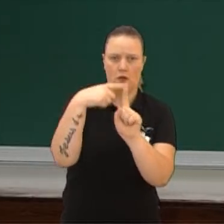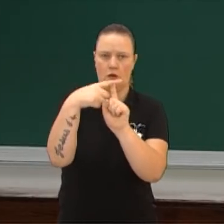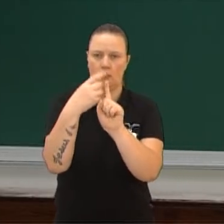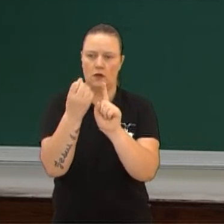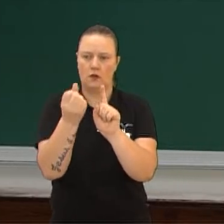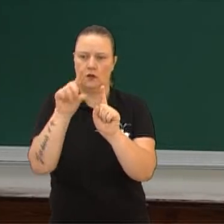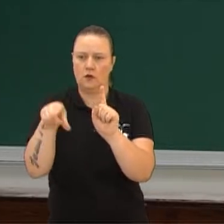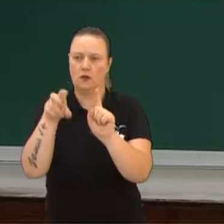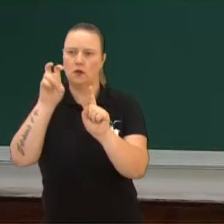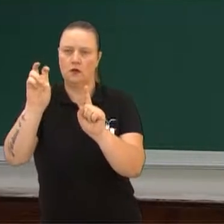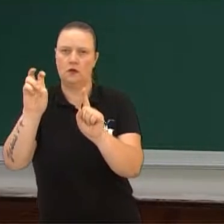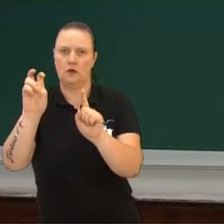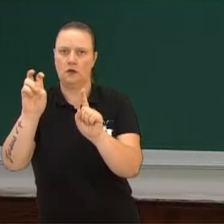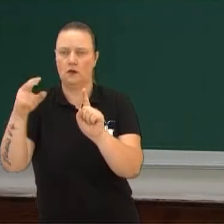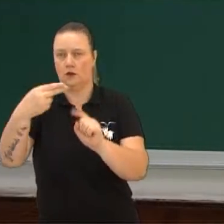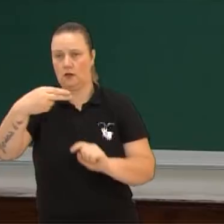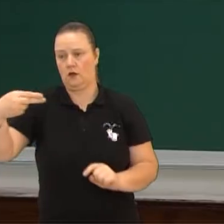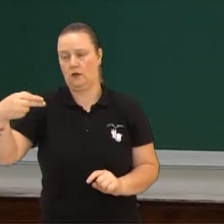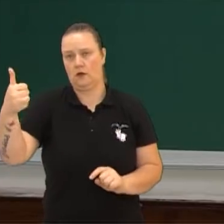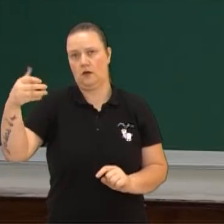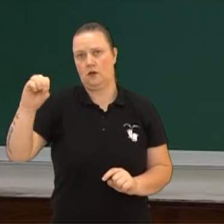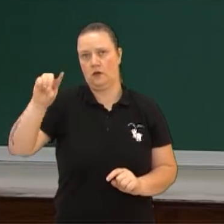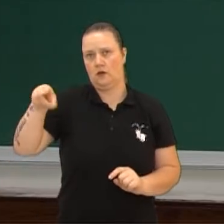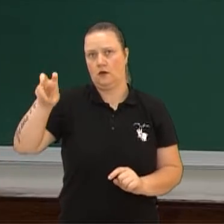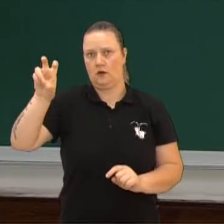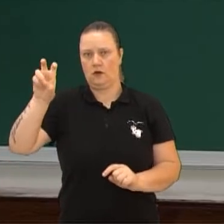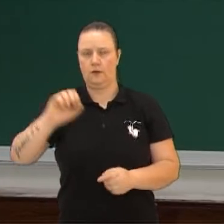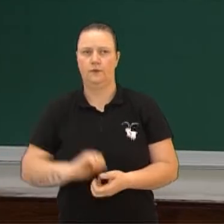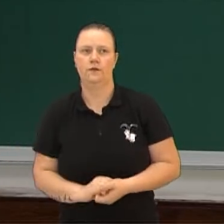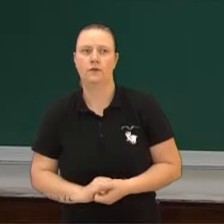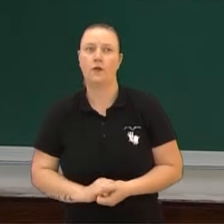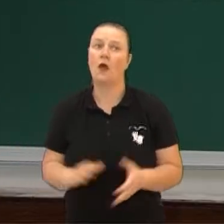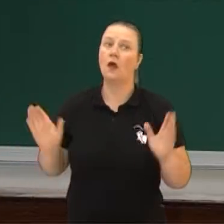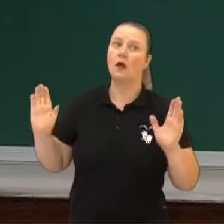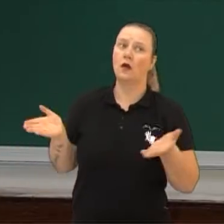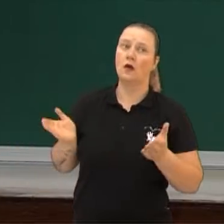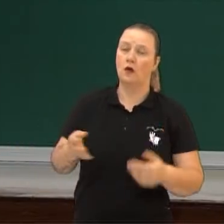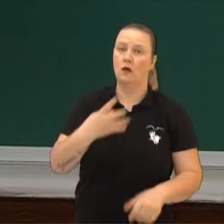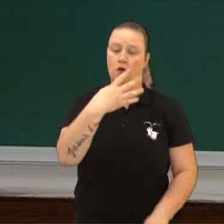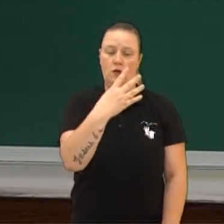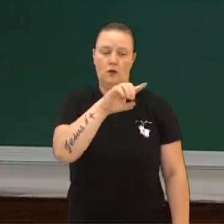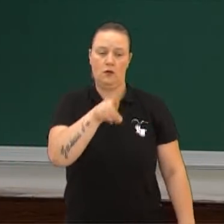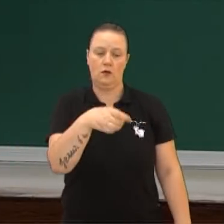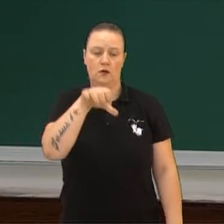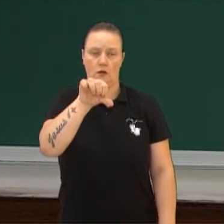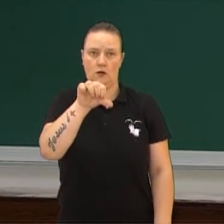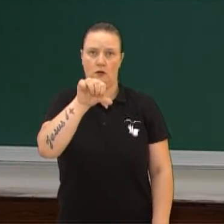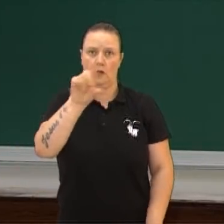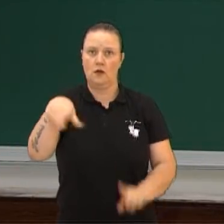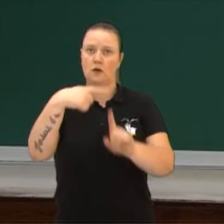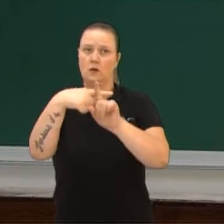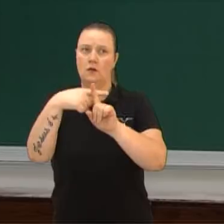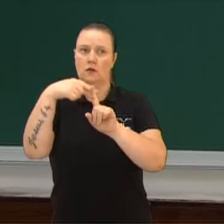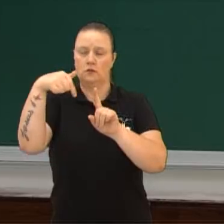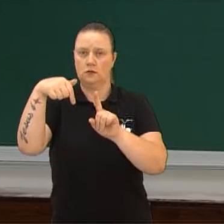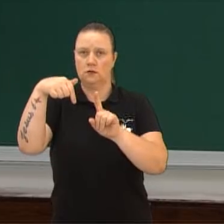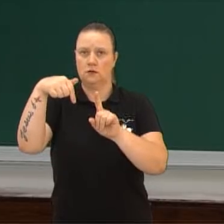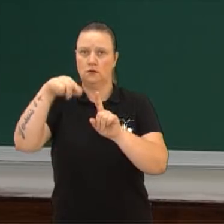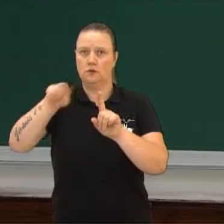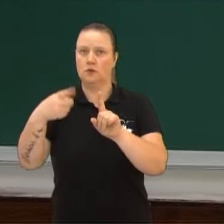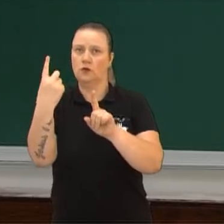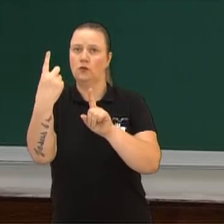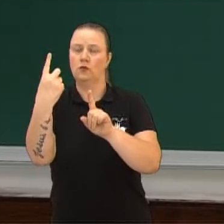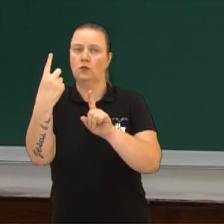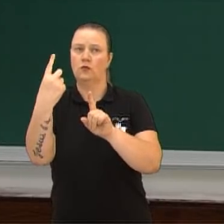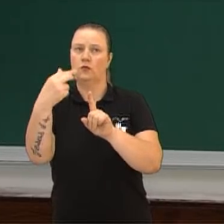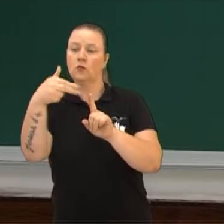né? Dá quanto? Dá 10,5, né? E se eu somar aqui, né? 4,9 mais 7,1, quanto que dá?